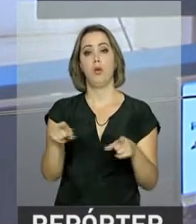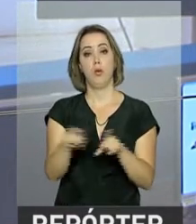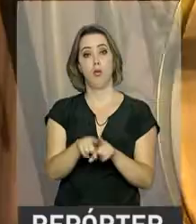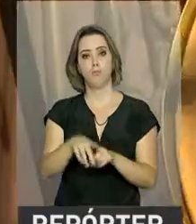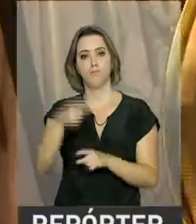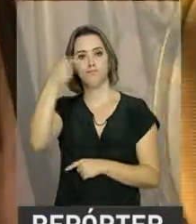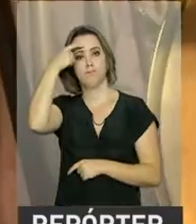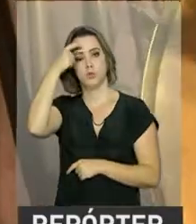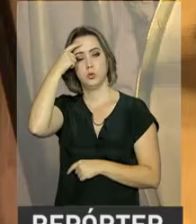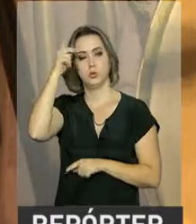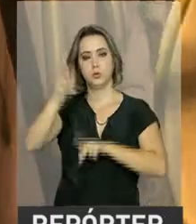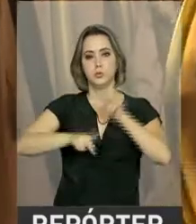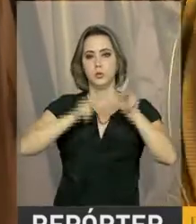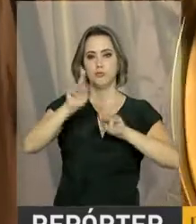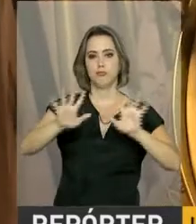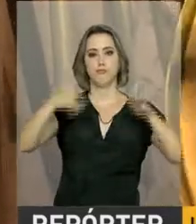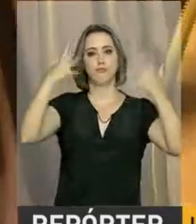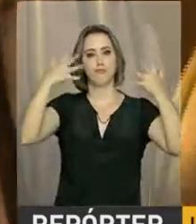animação.